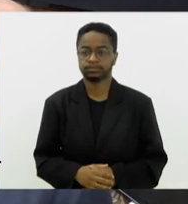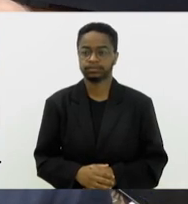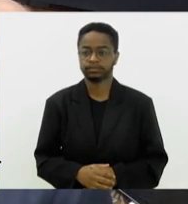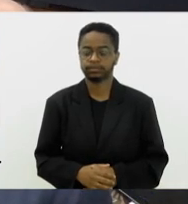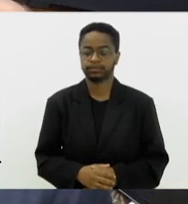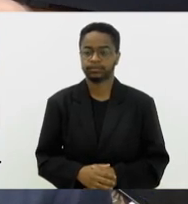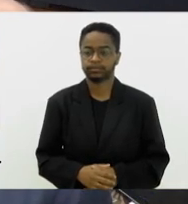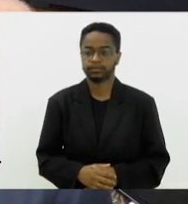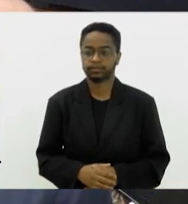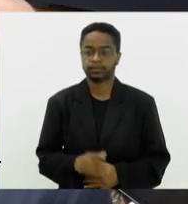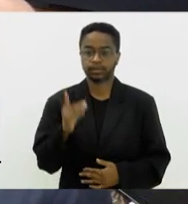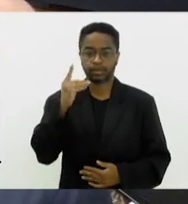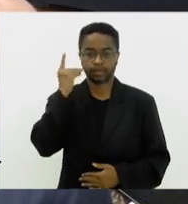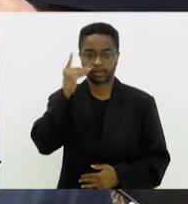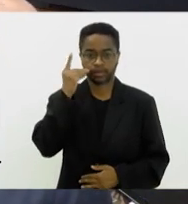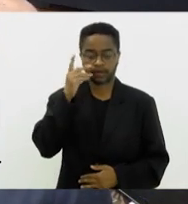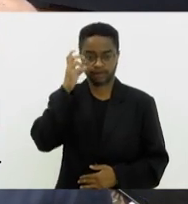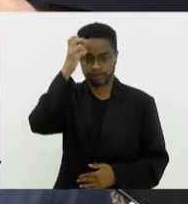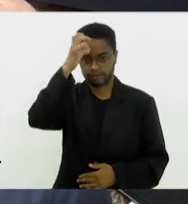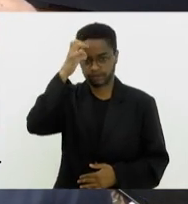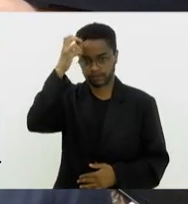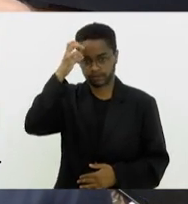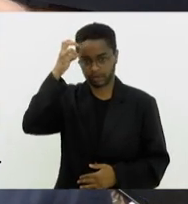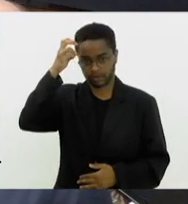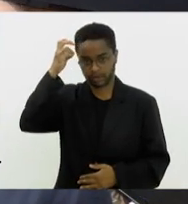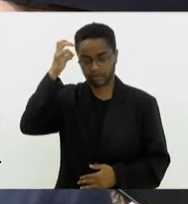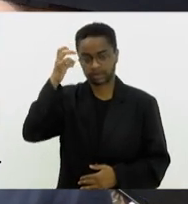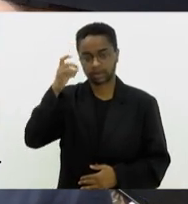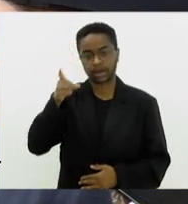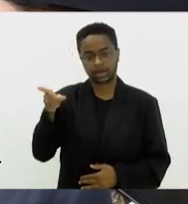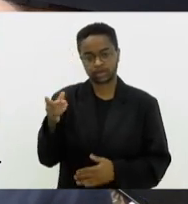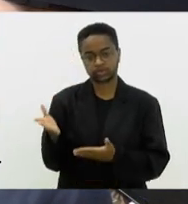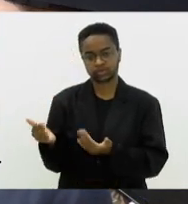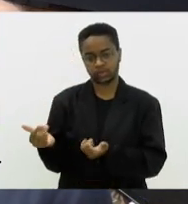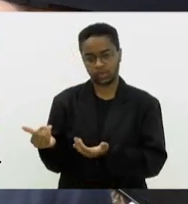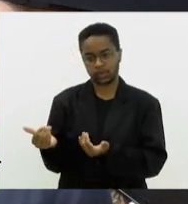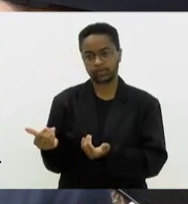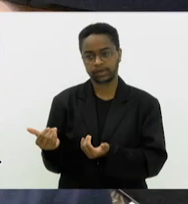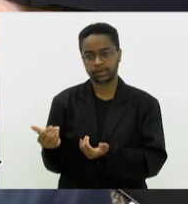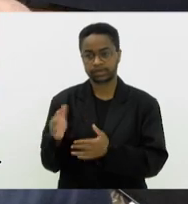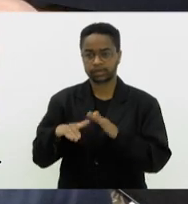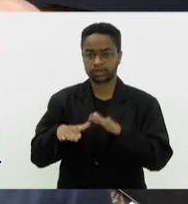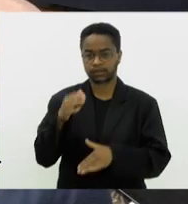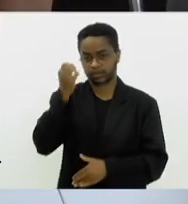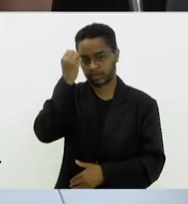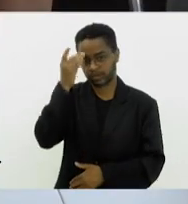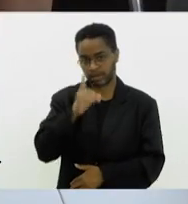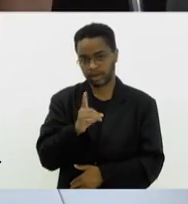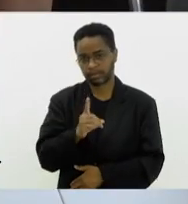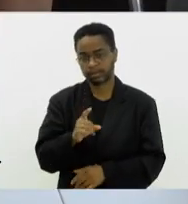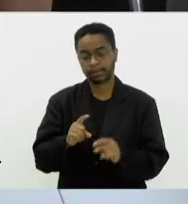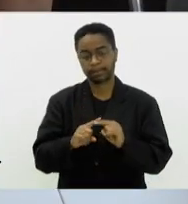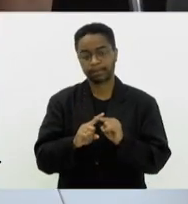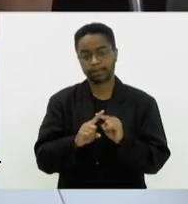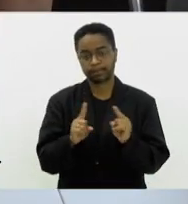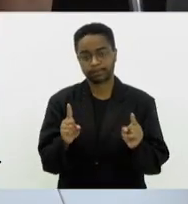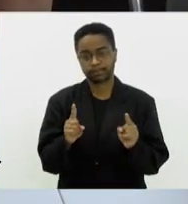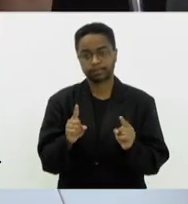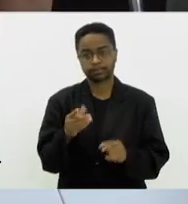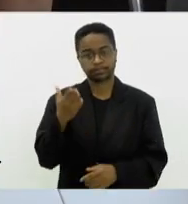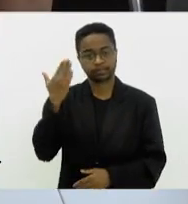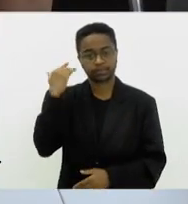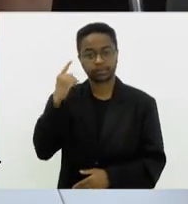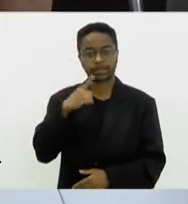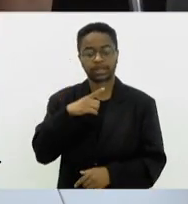a deputada Verônica Lima é muito jovem, não há de lembrar. Mas, quando existia o